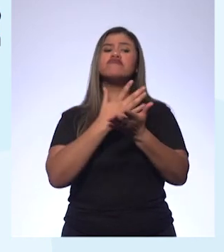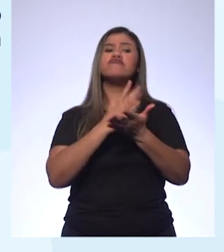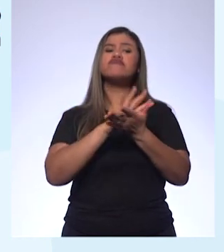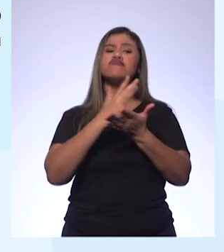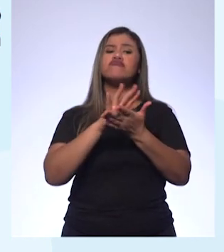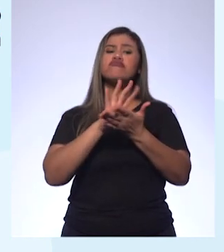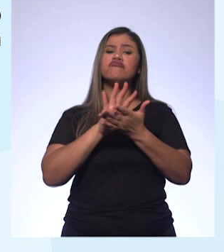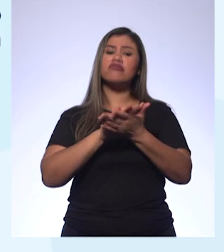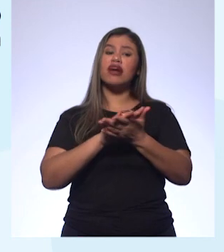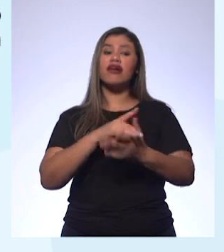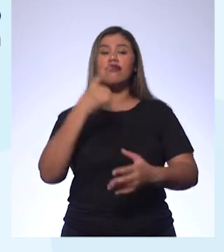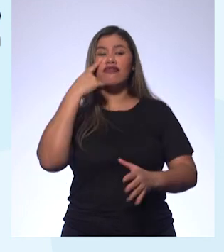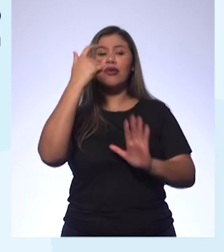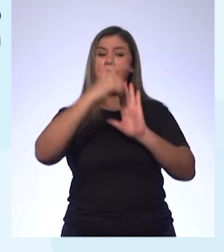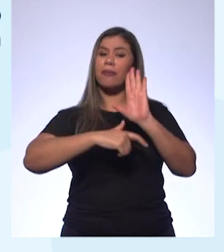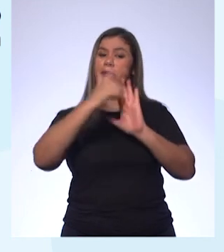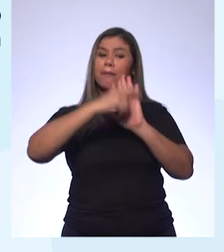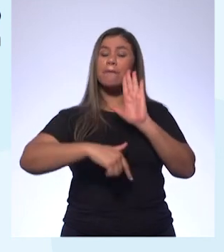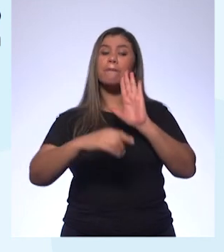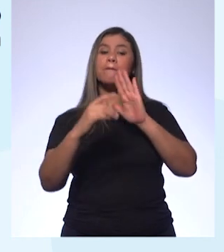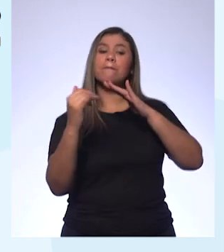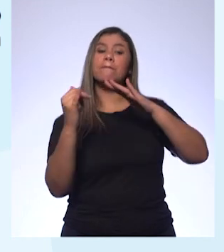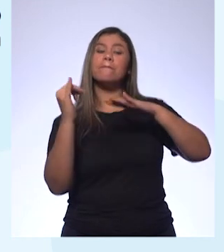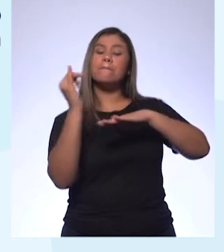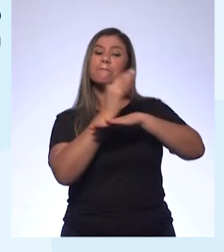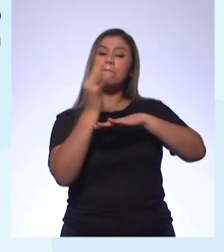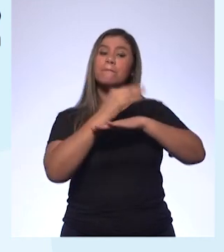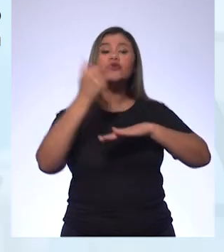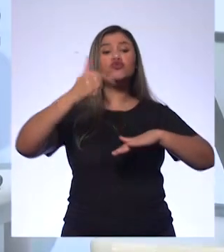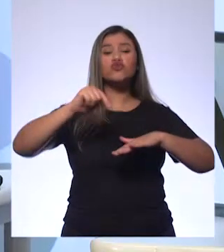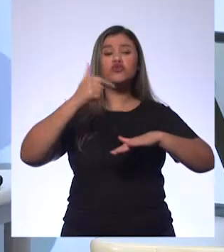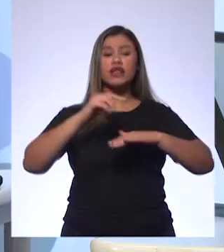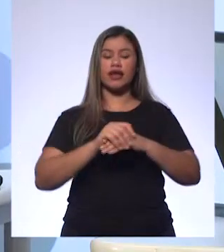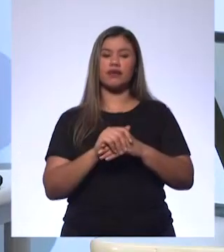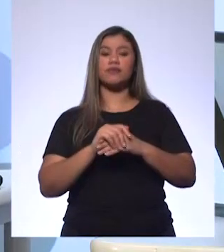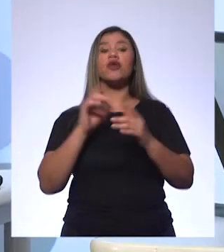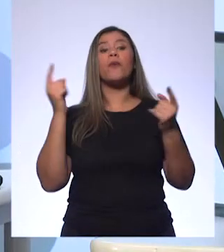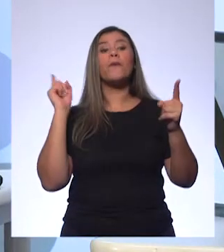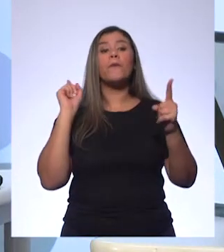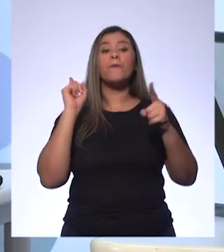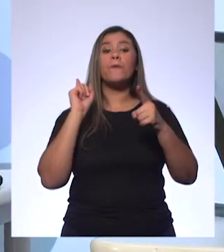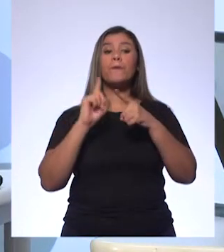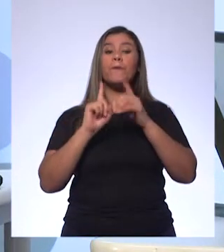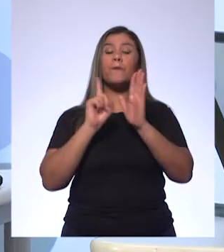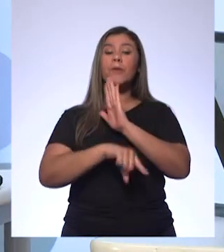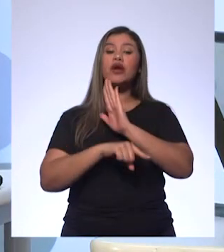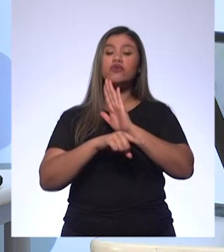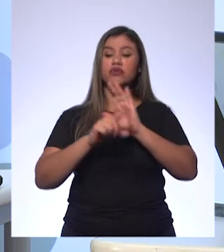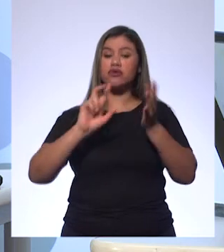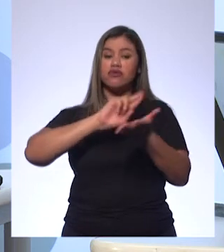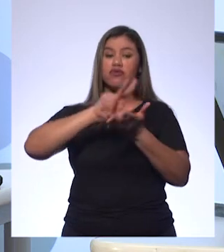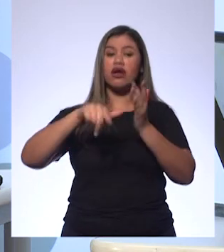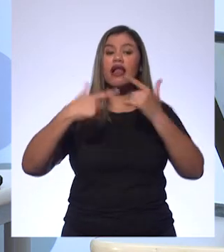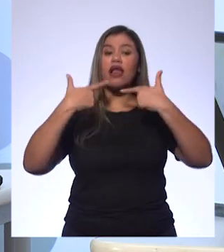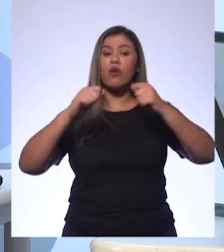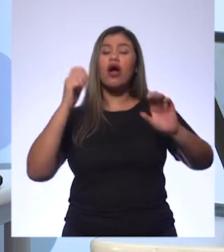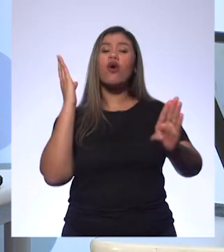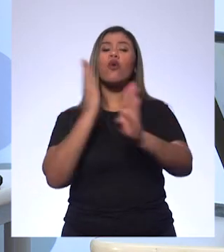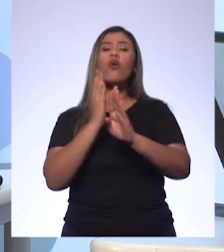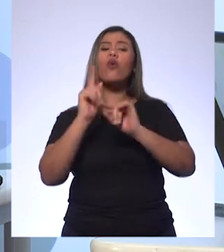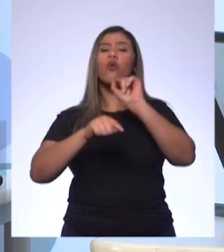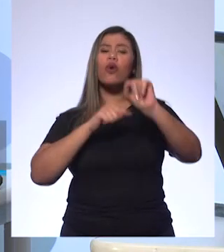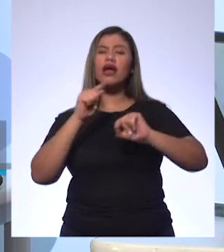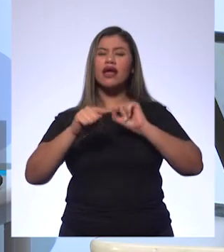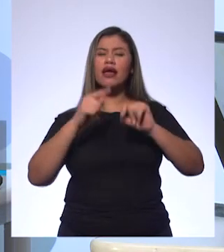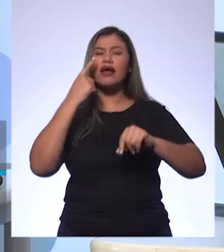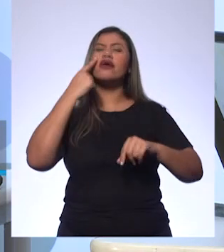gente percebe que não temos a norma padrão, certo? Mas eu vou até aprofundar a questão. Qual variação linguística também a gente encontra aí? Porque a gente já percebe